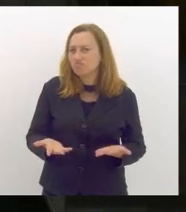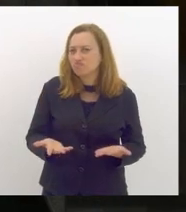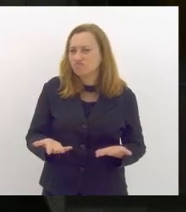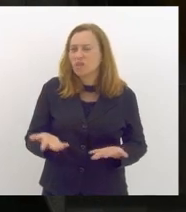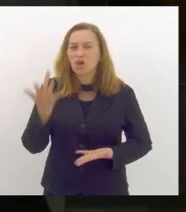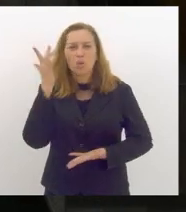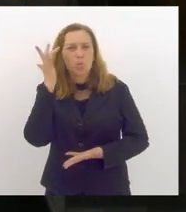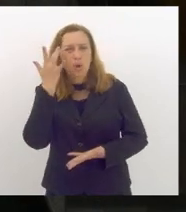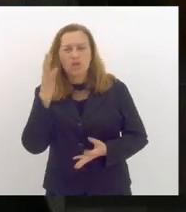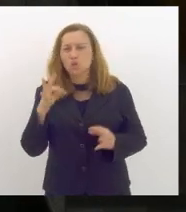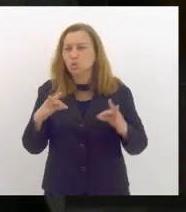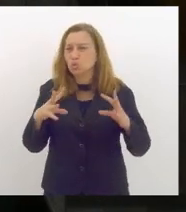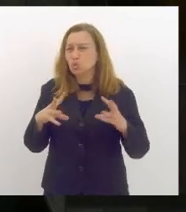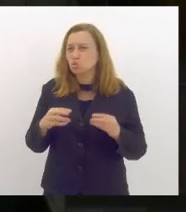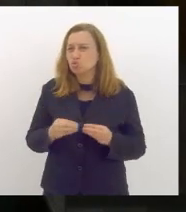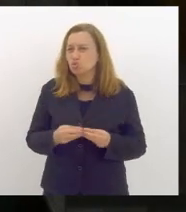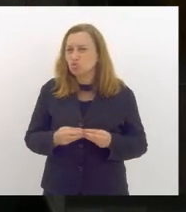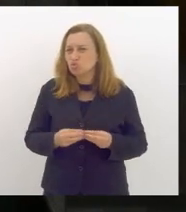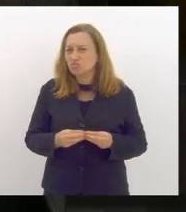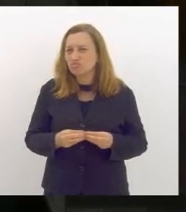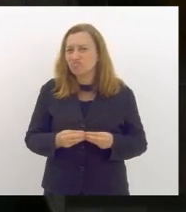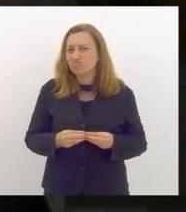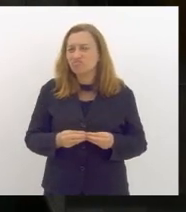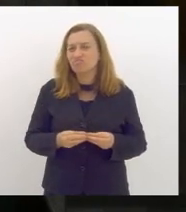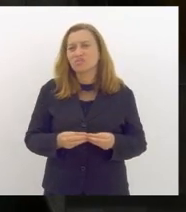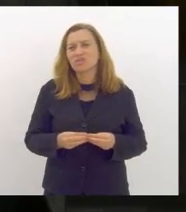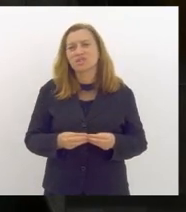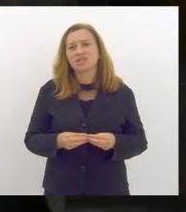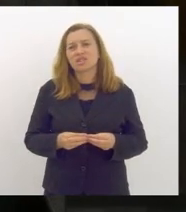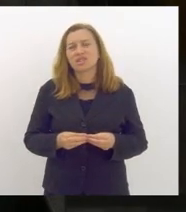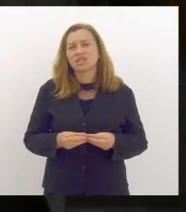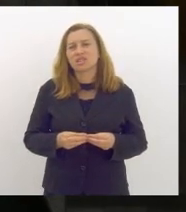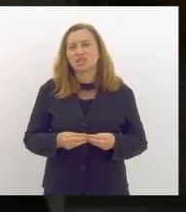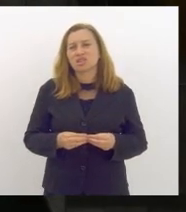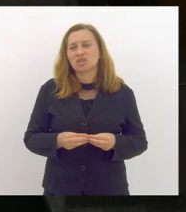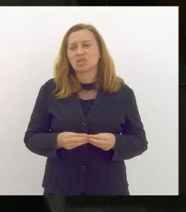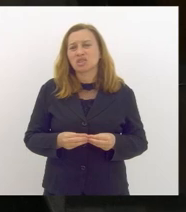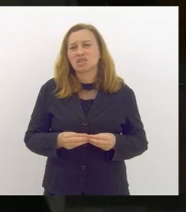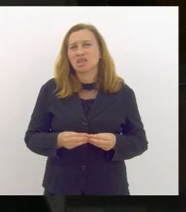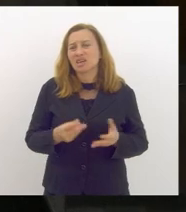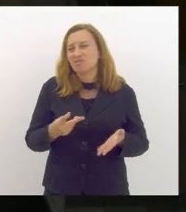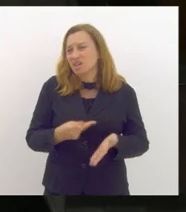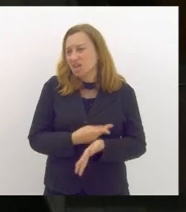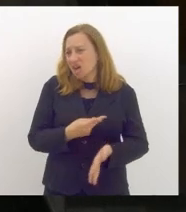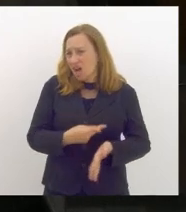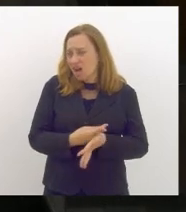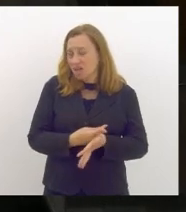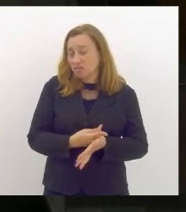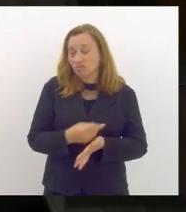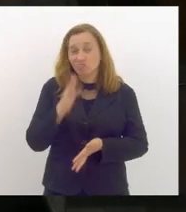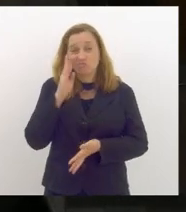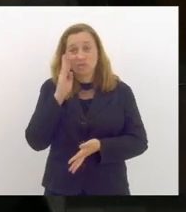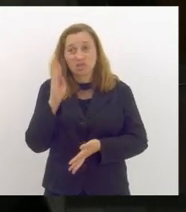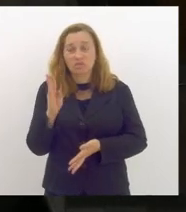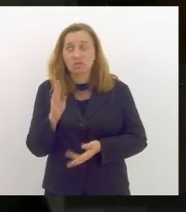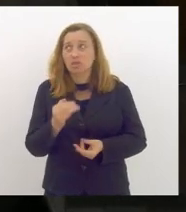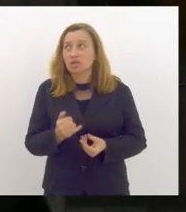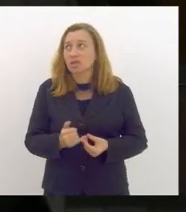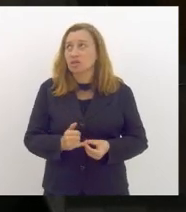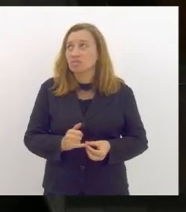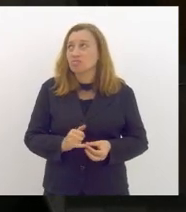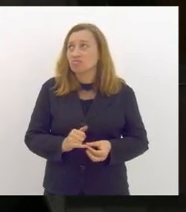acho isso tudo absolutamente fora de propósito principalmente